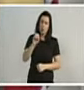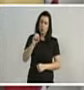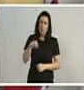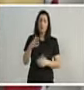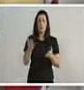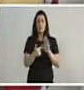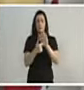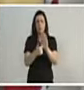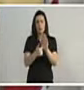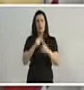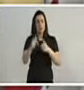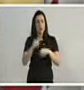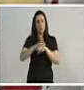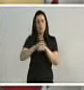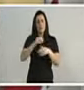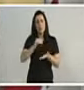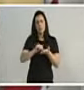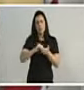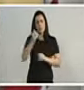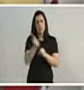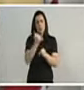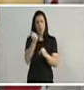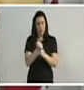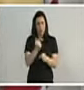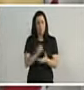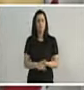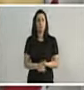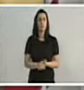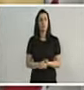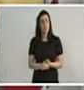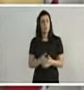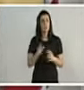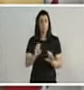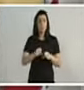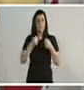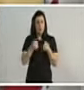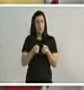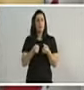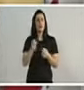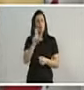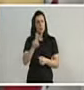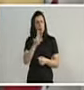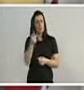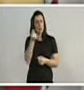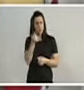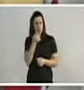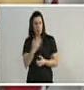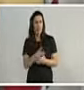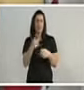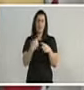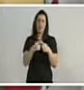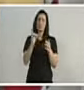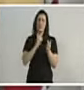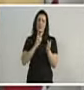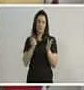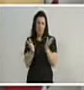pela secretaria de obras com relação aos projetos ao empenho de estar buscando não perder esses recursos e buscar no decorrer da burocracia que emperra esse